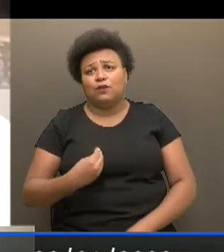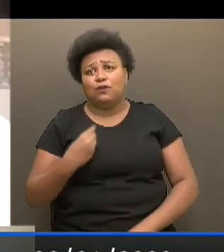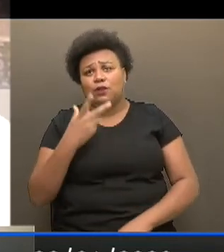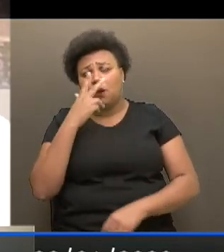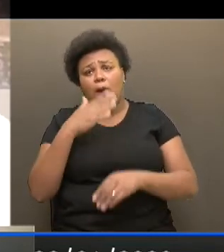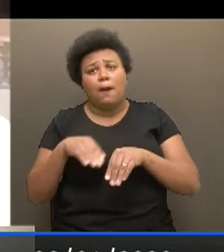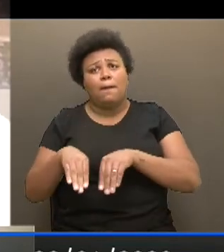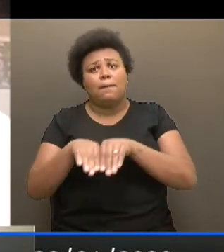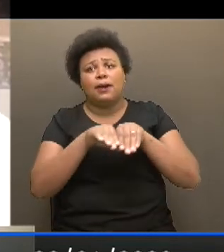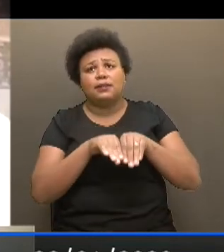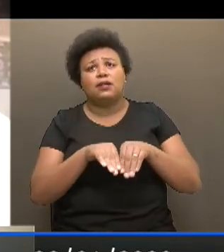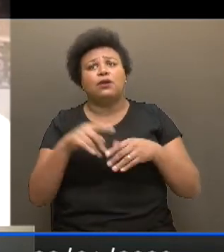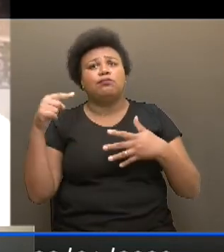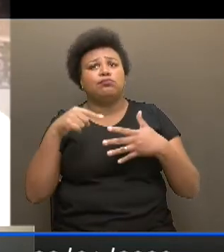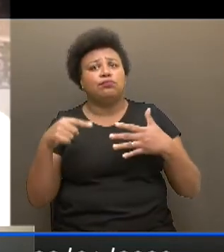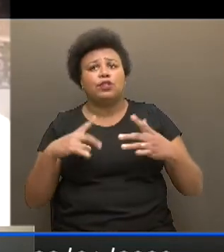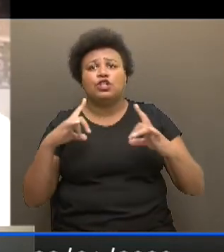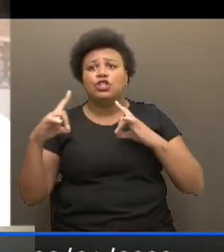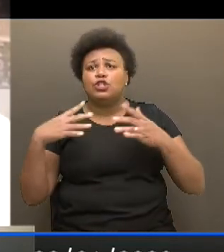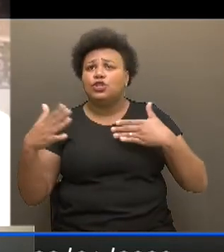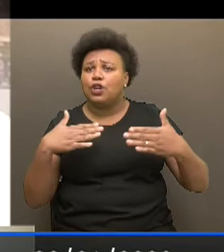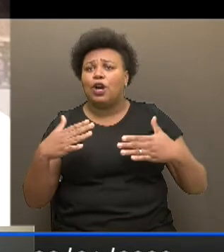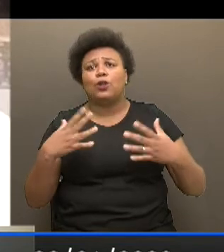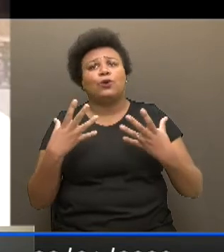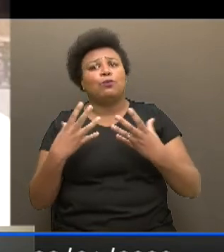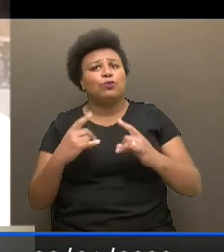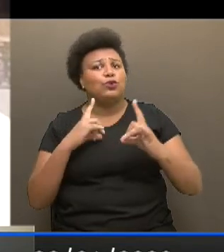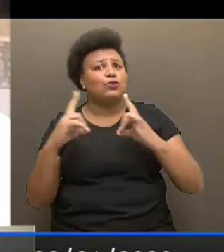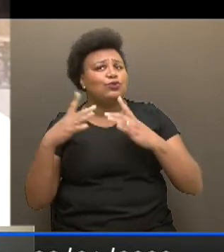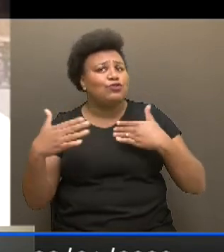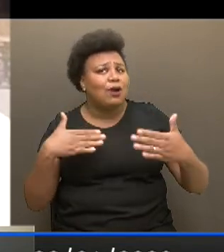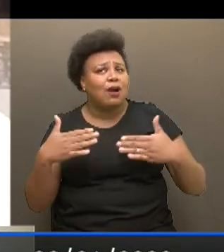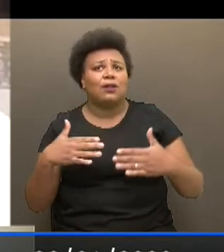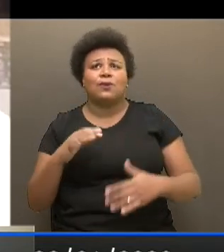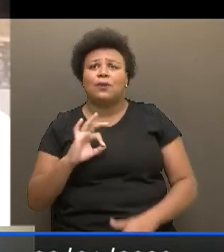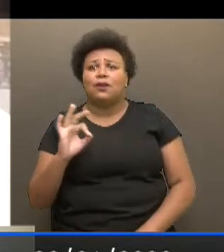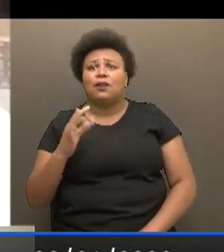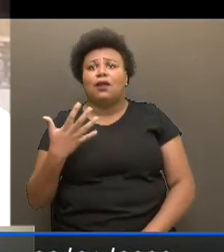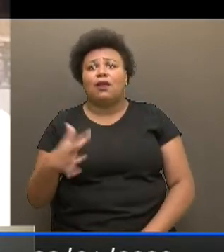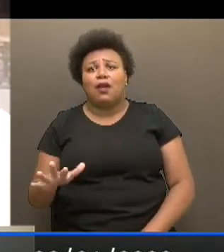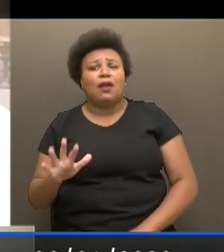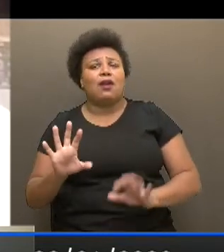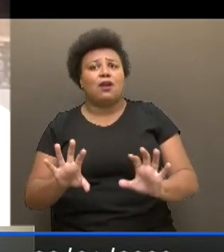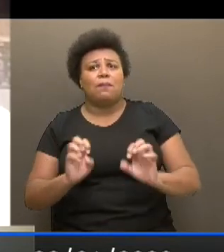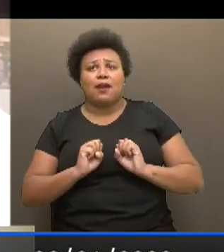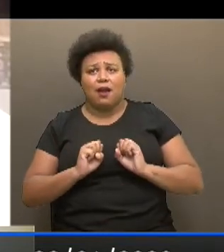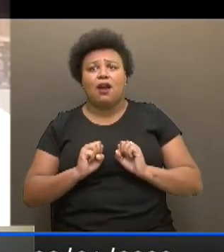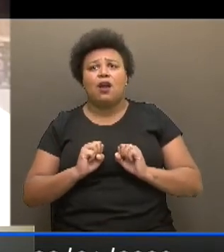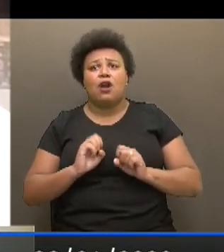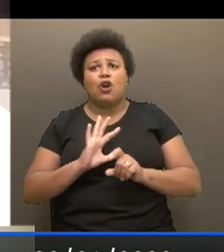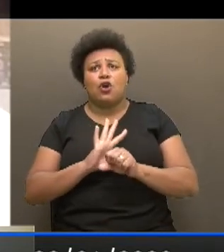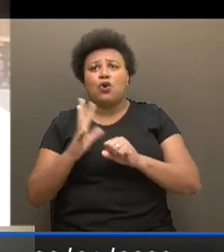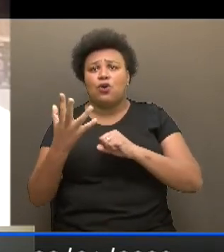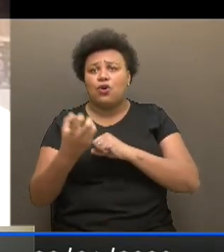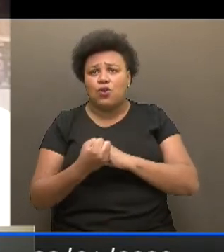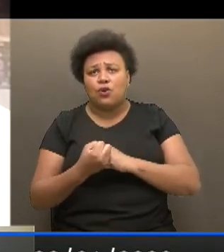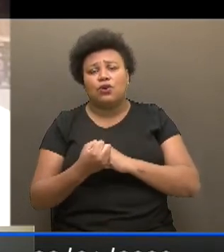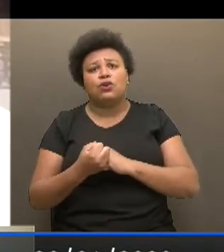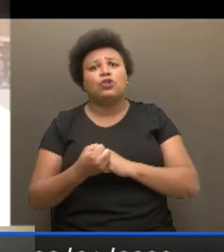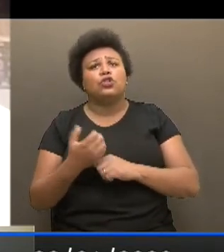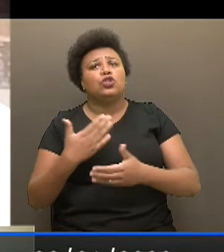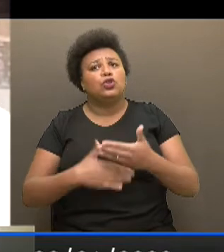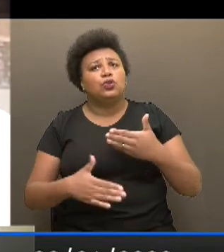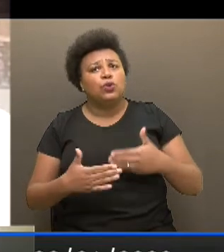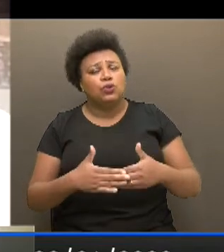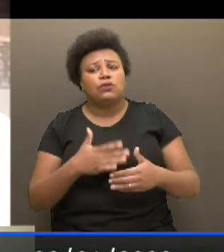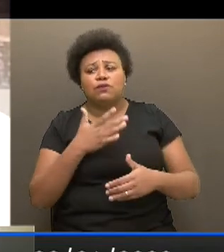padronizando procedimentos e diálogo, muito diálogo. Ninguém queria o coronavírus, estamos todos agora suscetíveis a